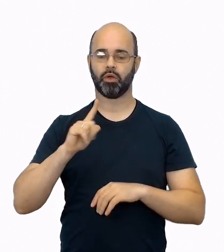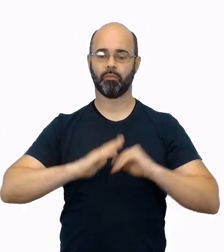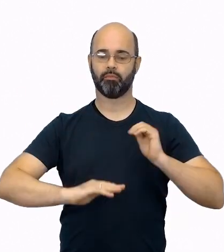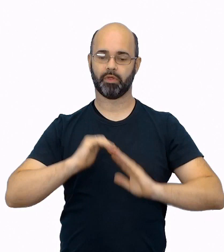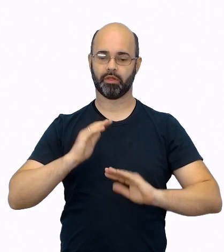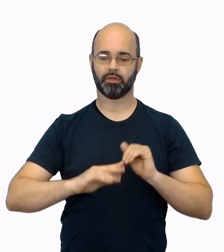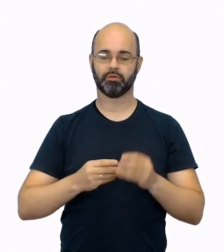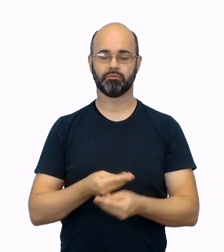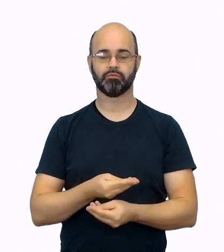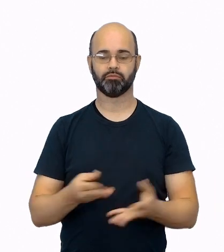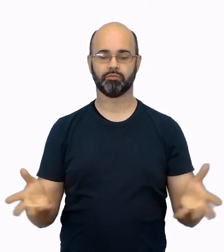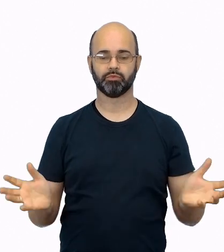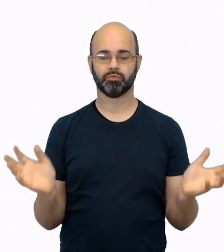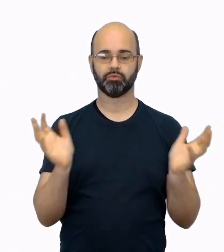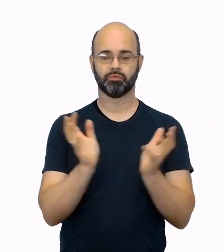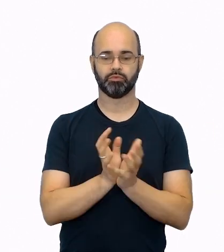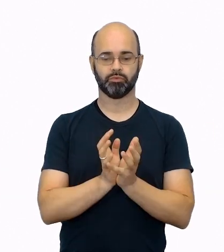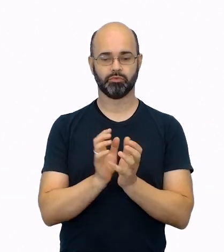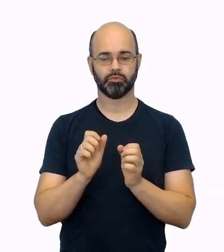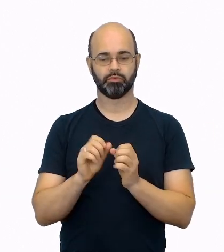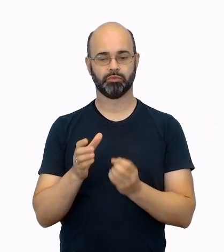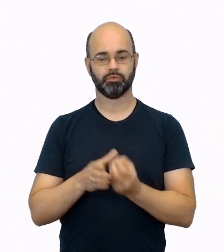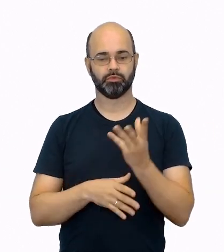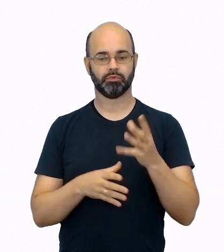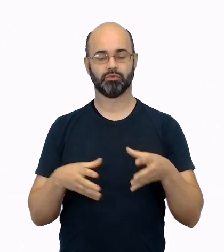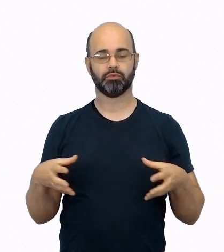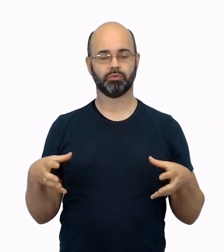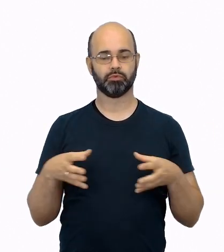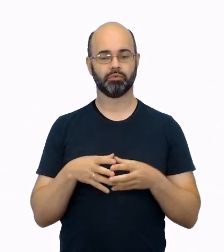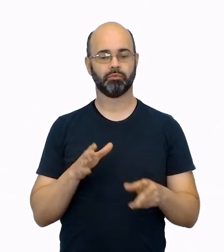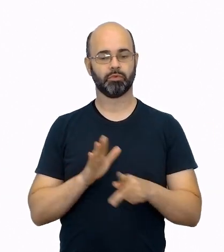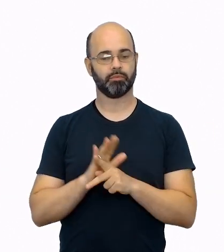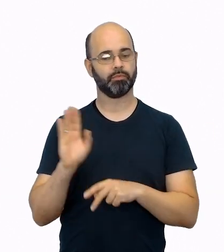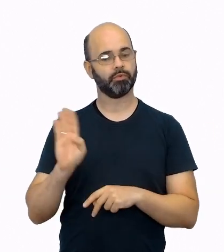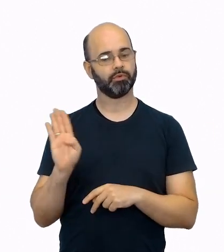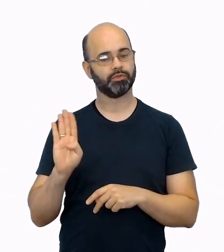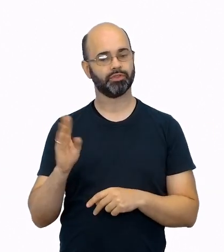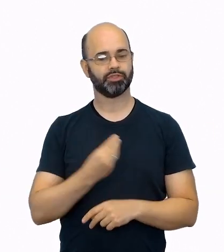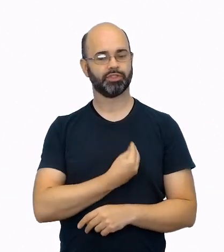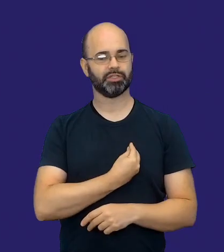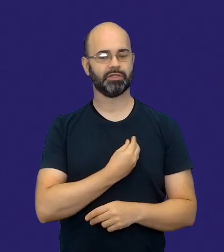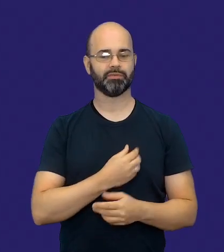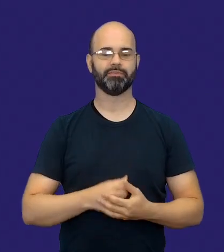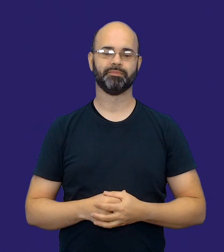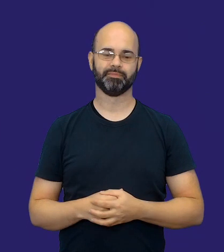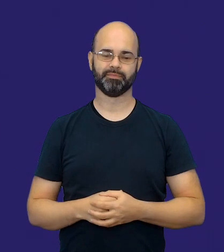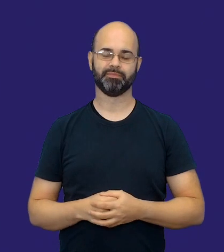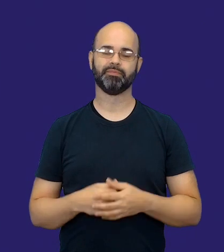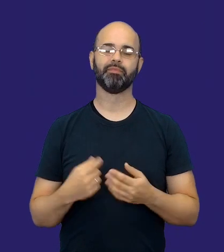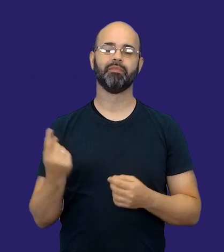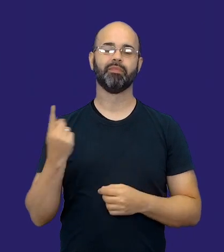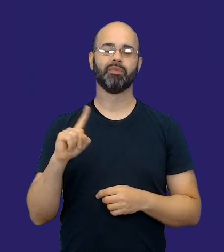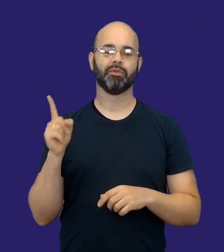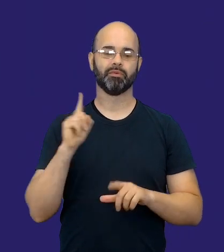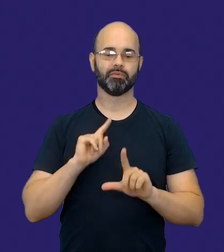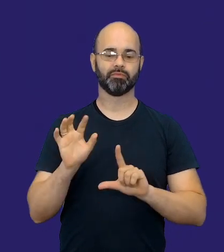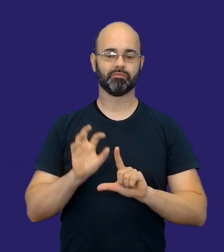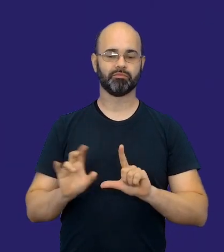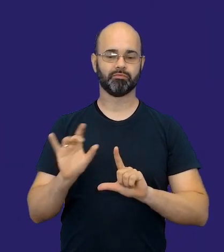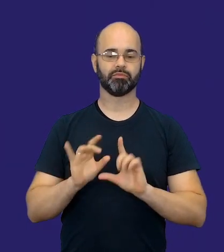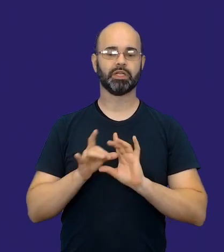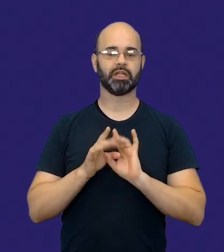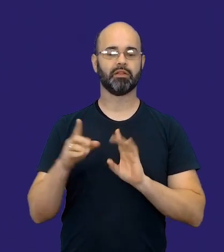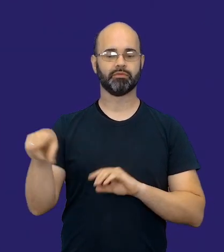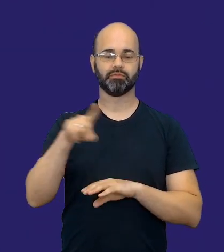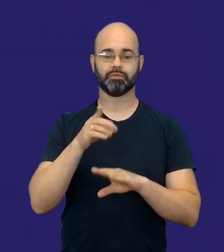Ambiental, desenvolvido pela Comissão Ambiental de Biologia. Por fim, deixamos aqui os recursos para que